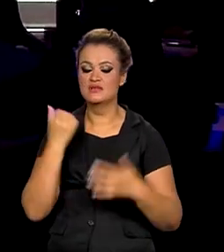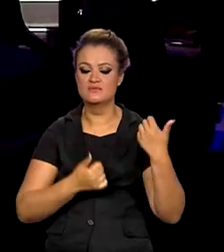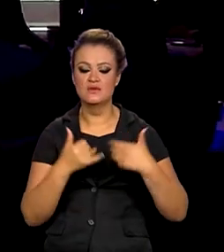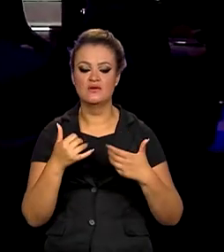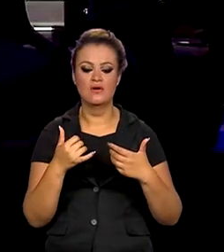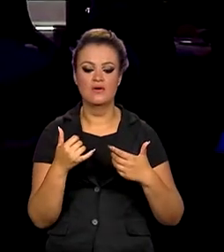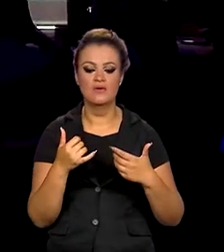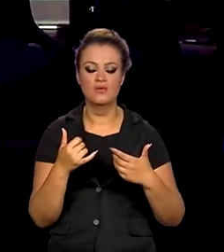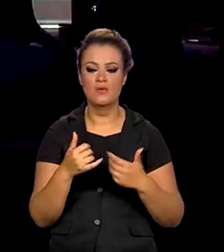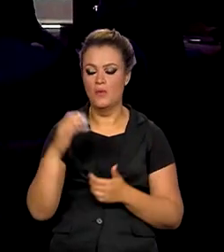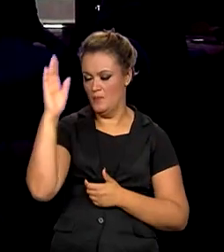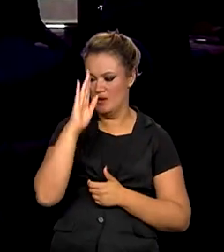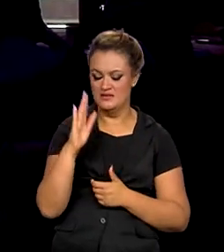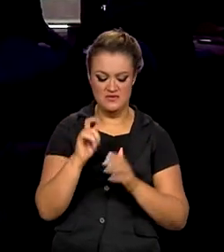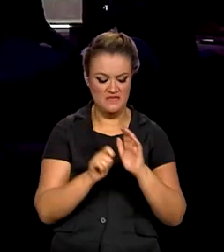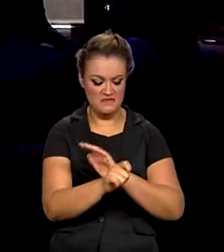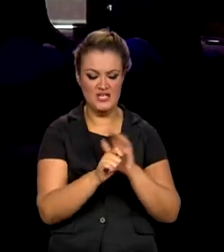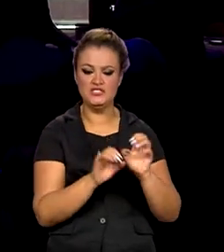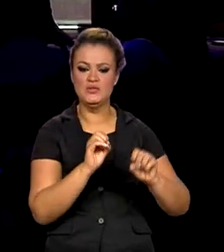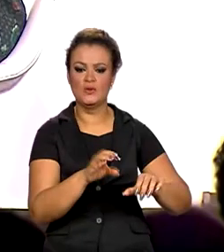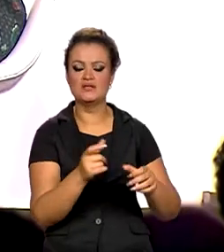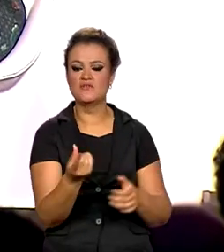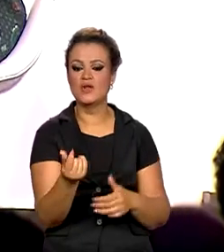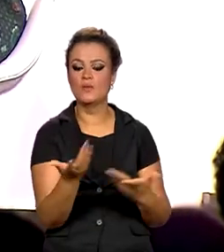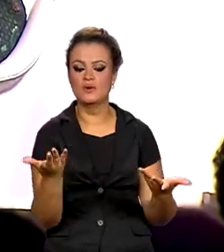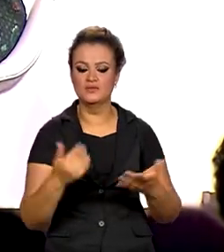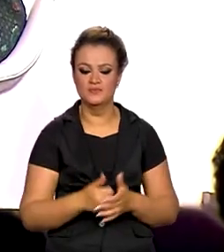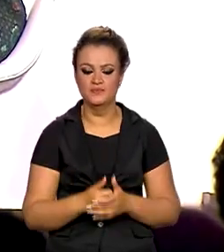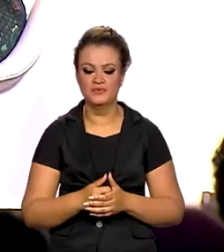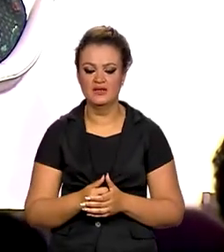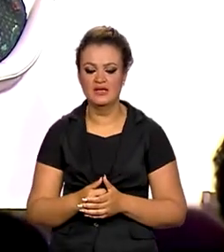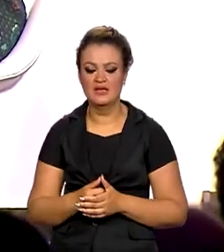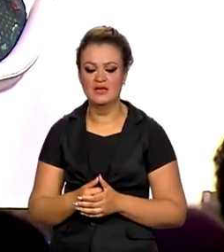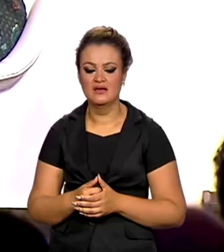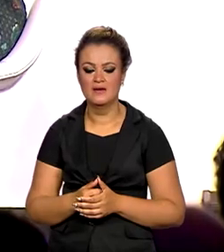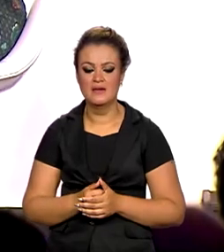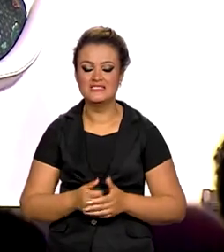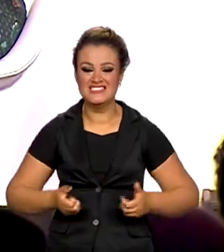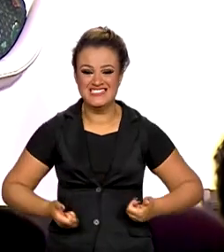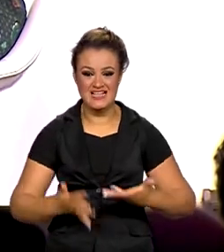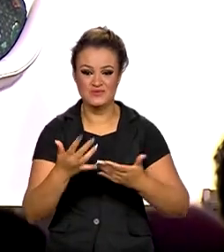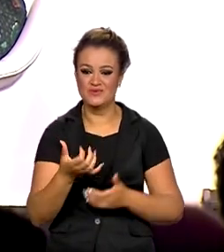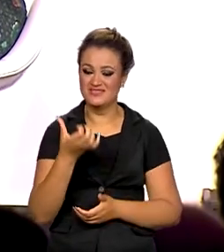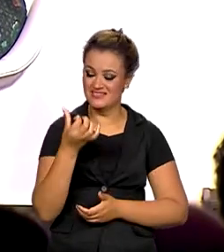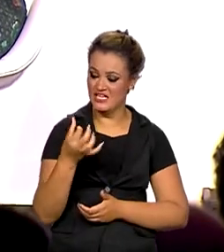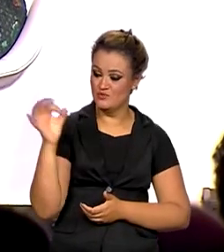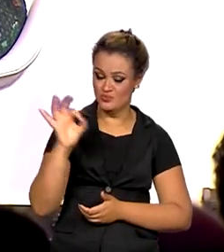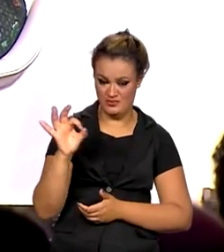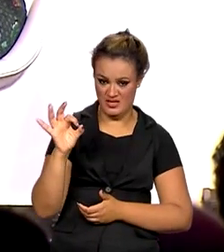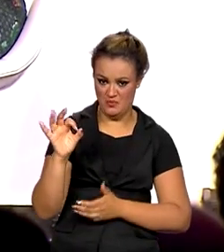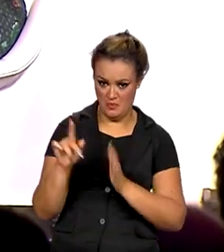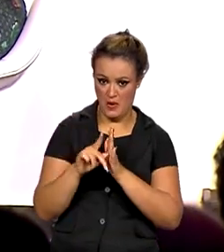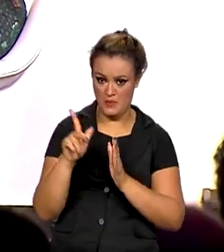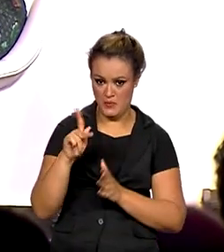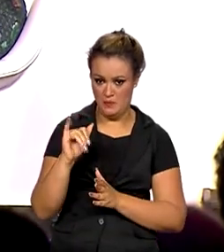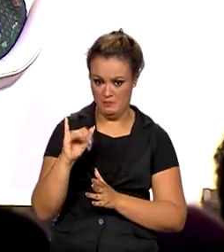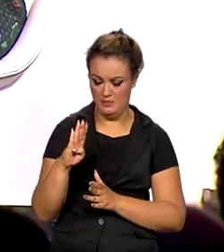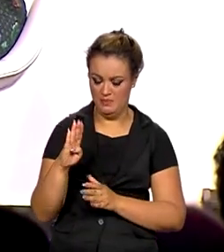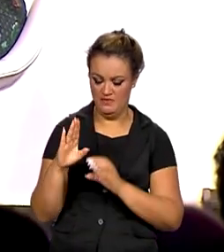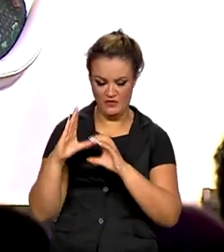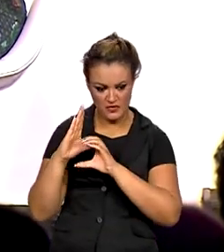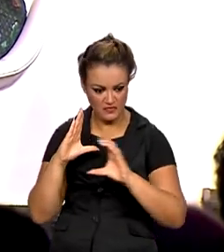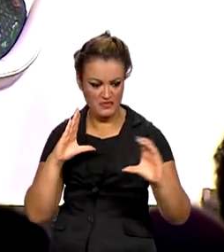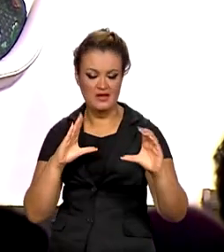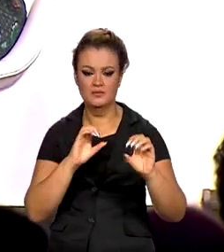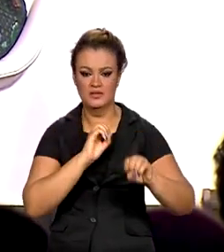o quanto o país investe na educação. Nós gastamos 6% do PIB do Brasil com educação,